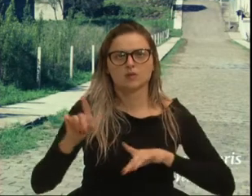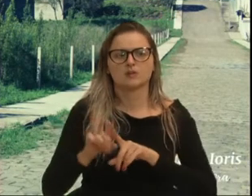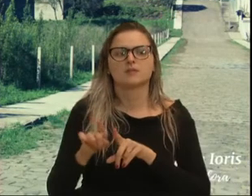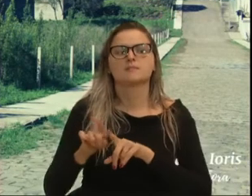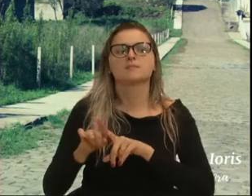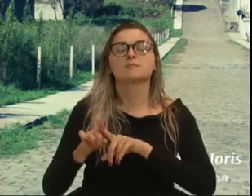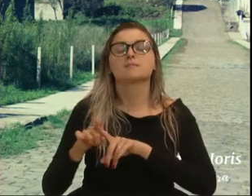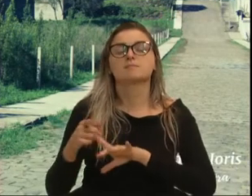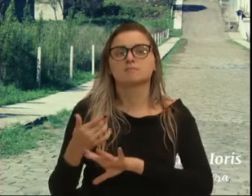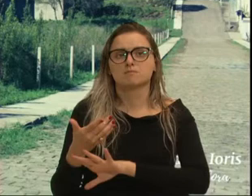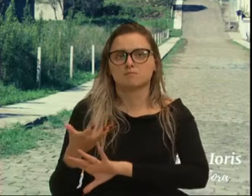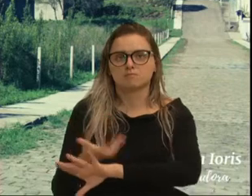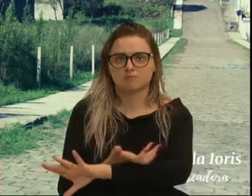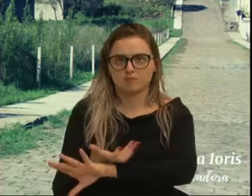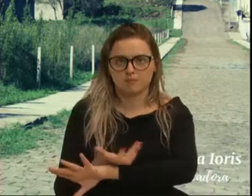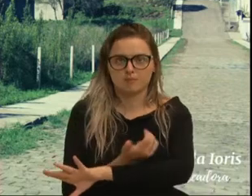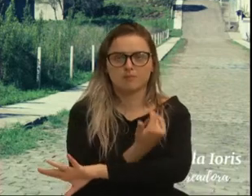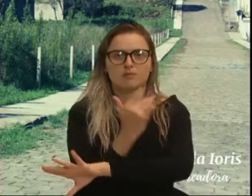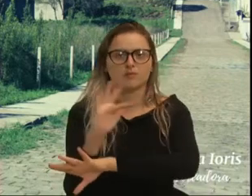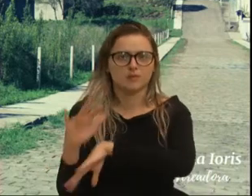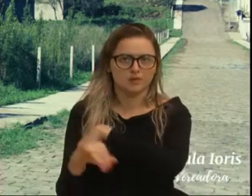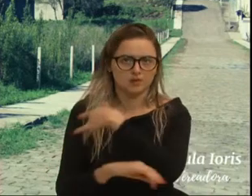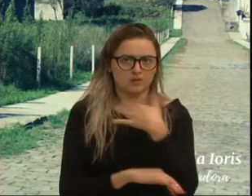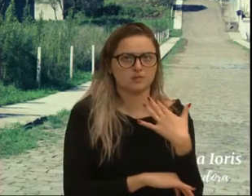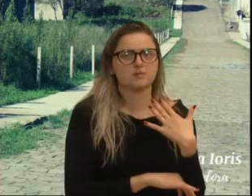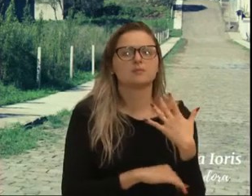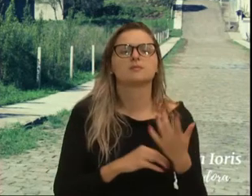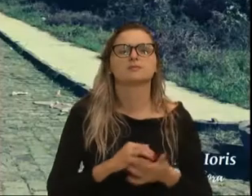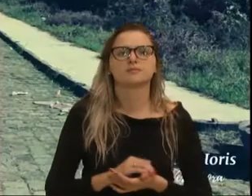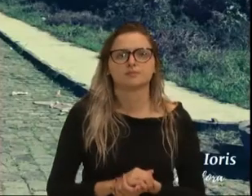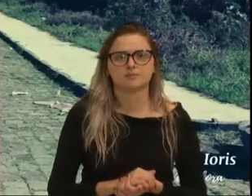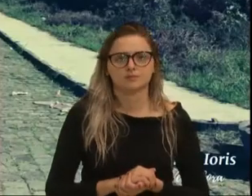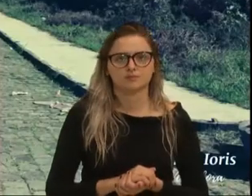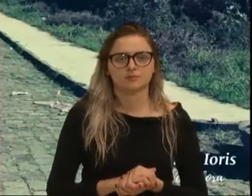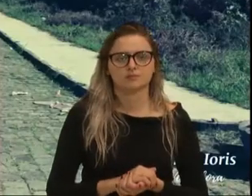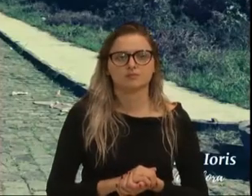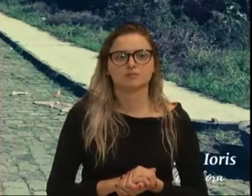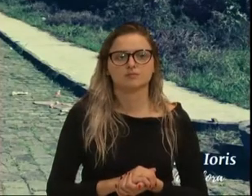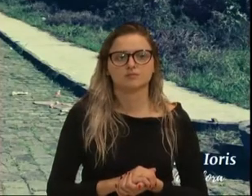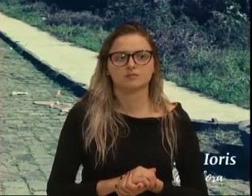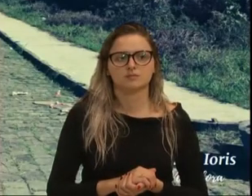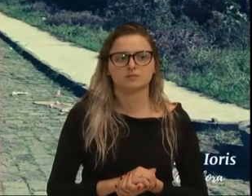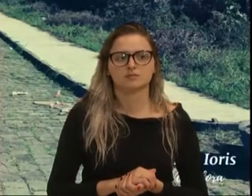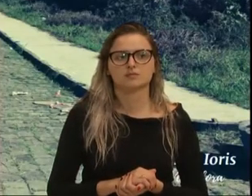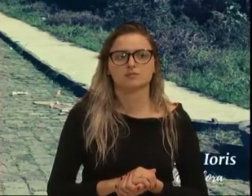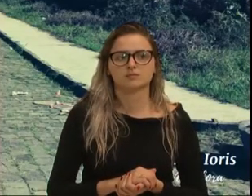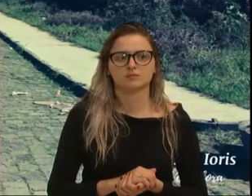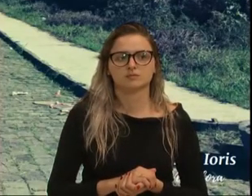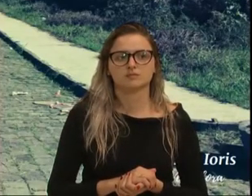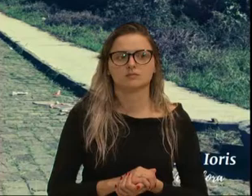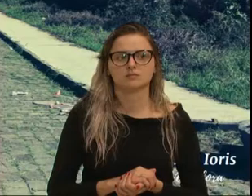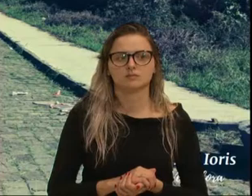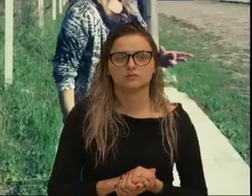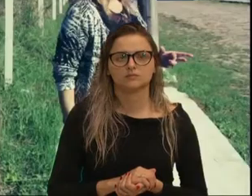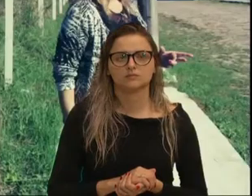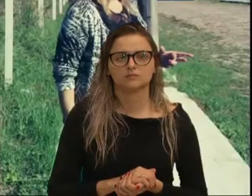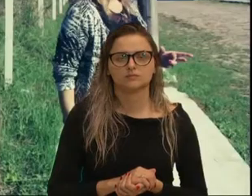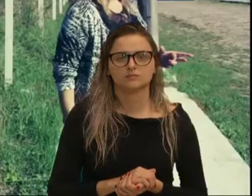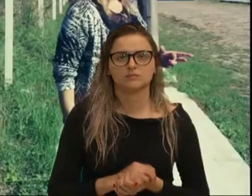gente viu que está danificado, mas ó, um mato bem alto. Pode passar. Pode passar.